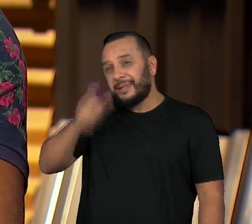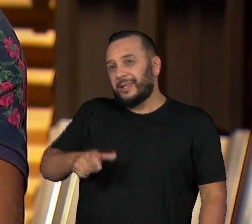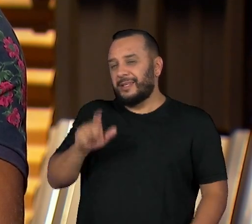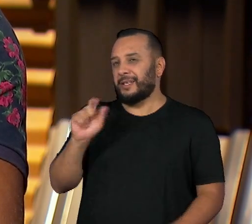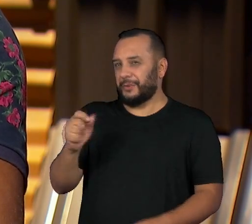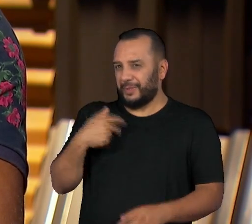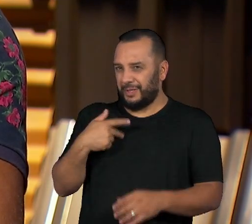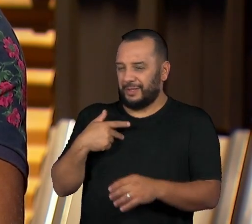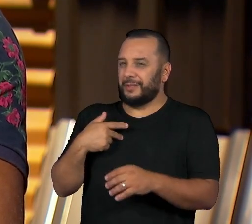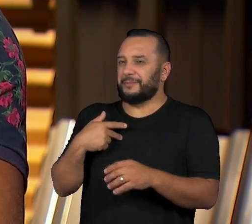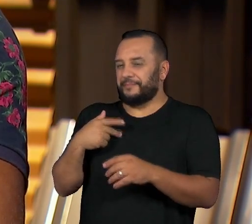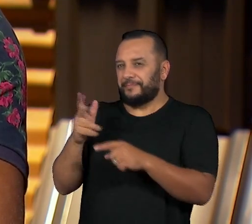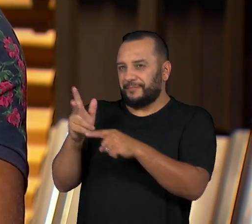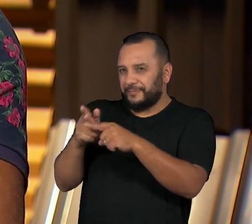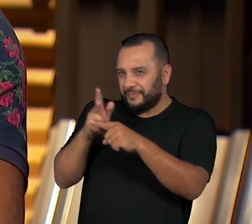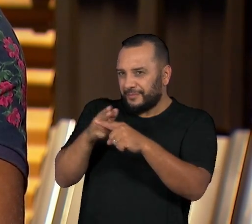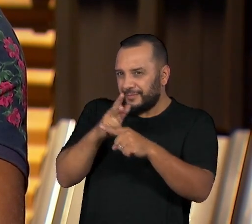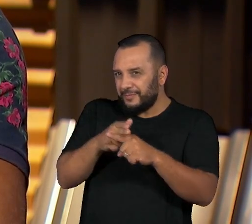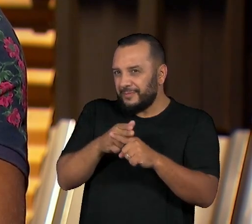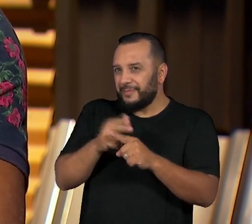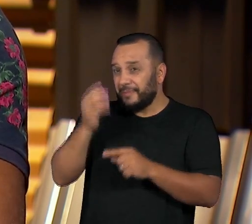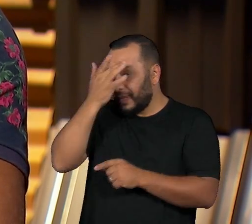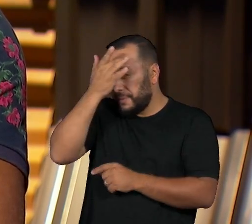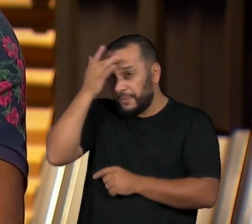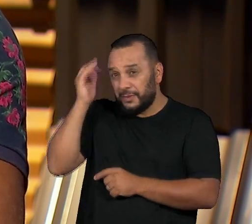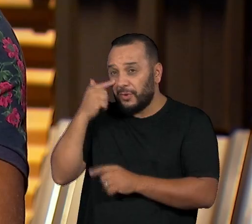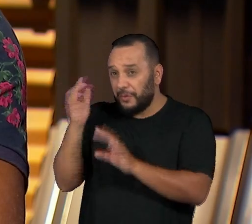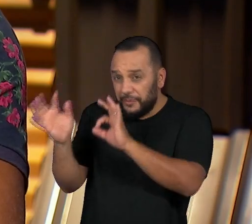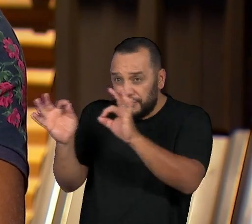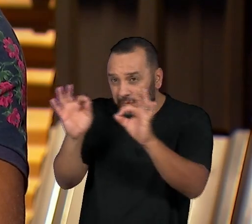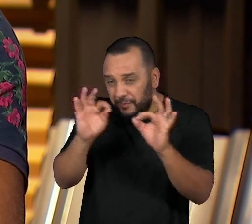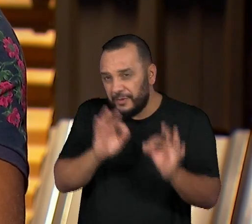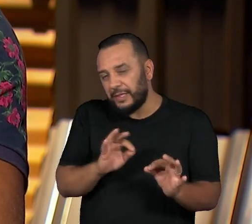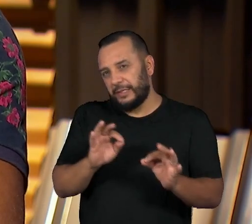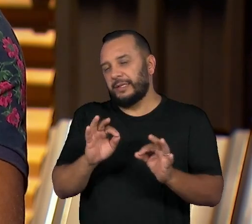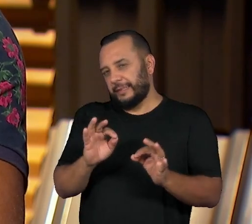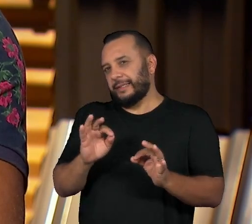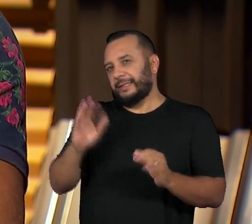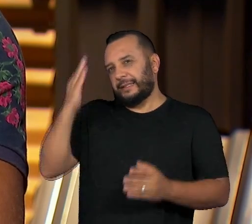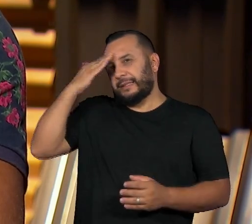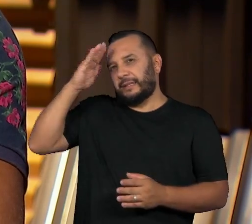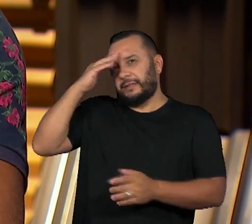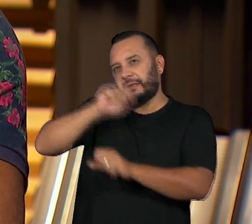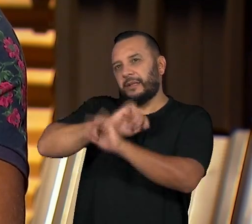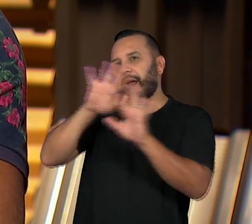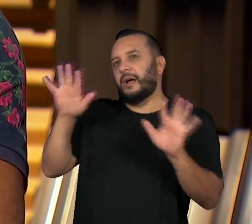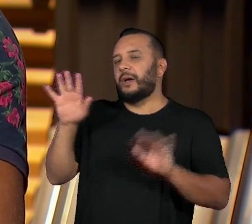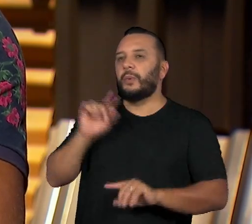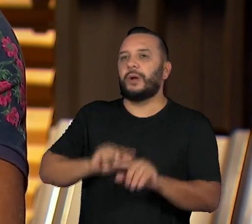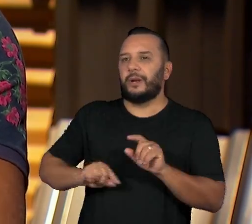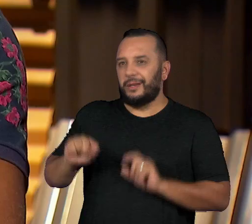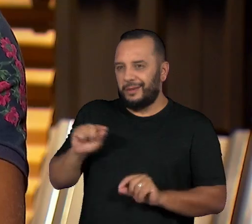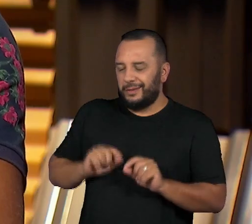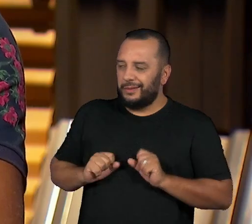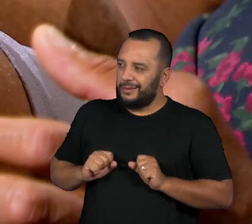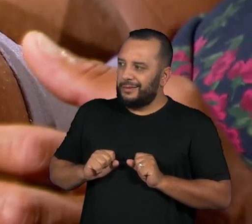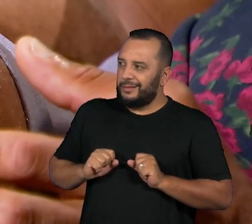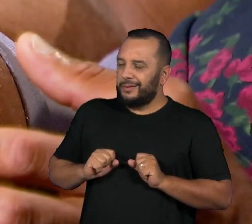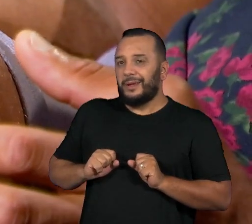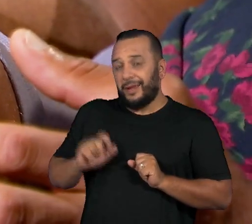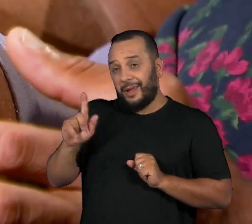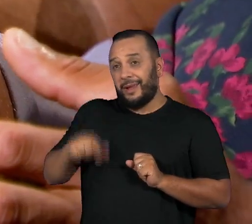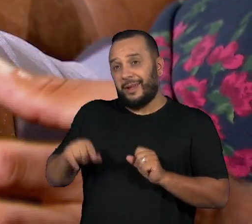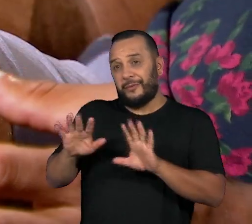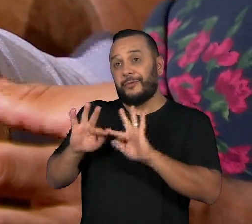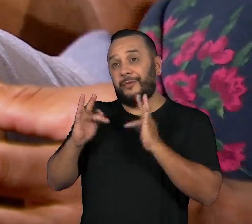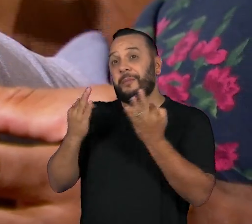e que eu acho que as pessoas que assistiram e que vão assistir vão entender melhor é essa base, esse núcleo